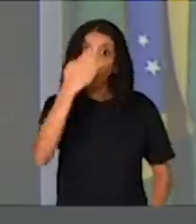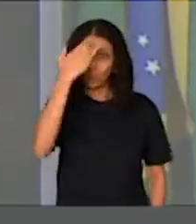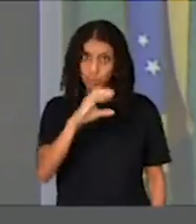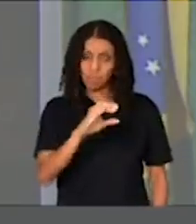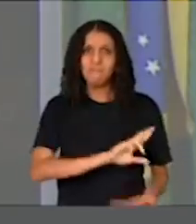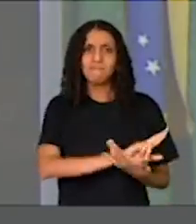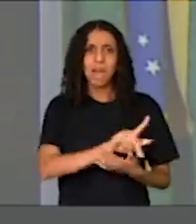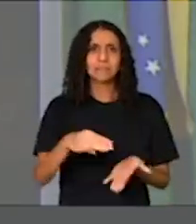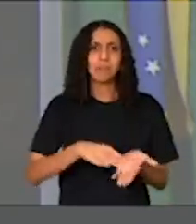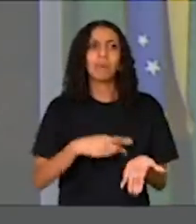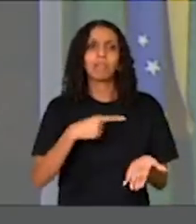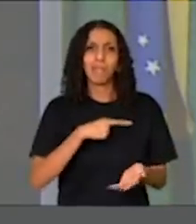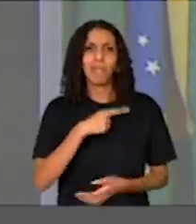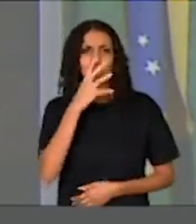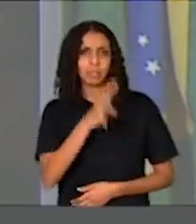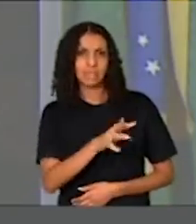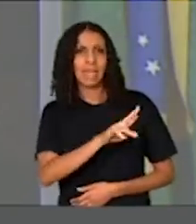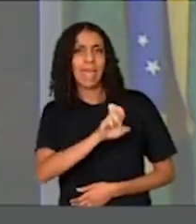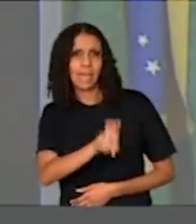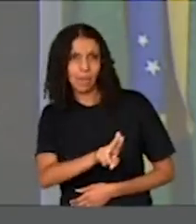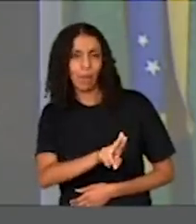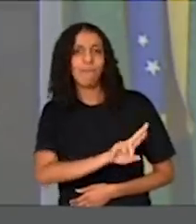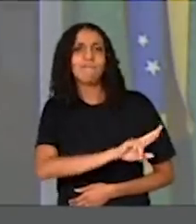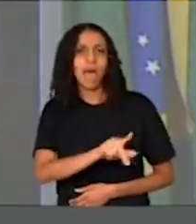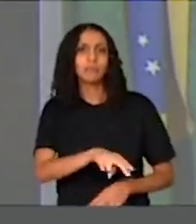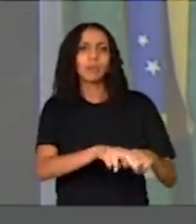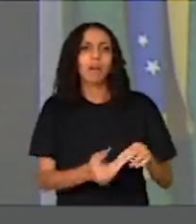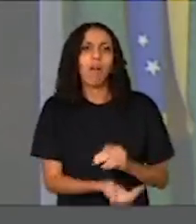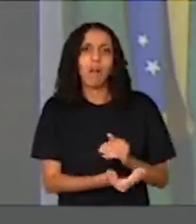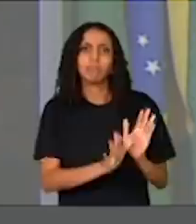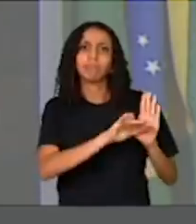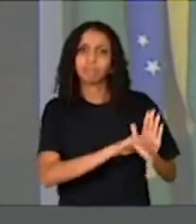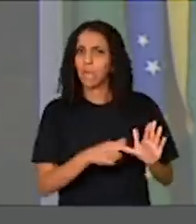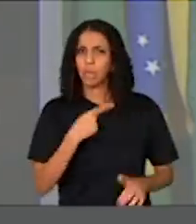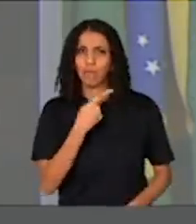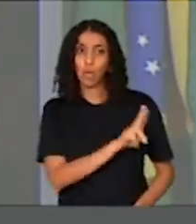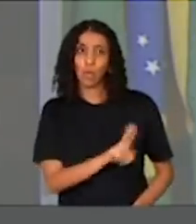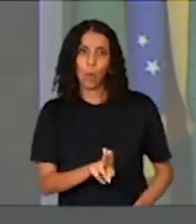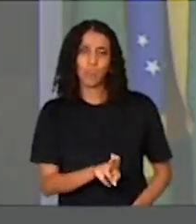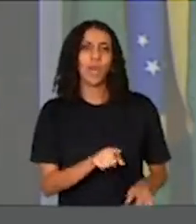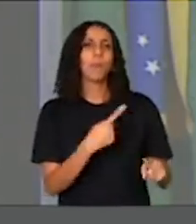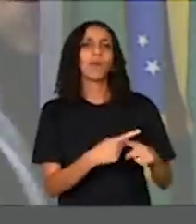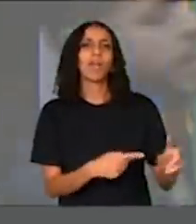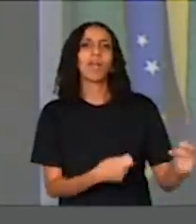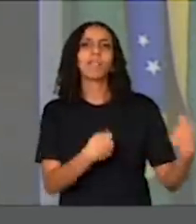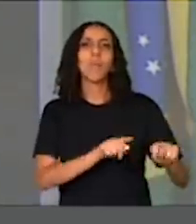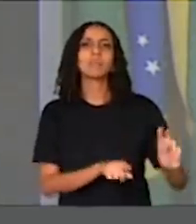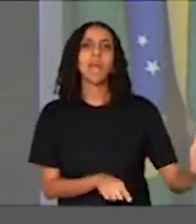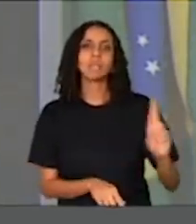seus membros acusados réus condenados por corrupção que eu não cita nominalmente para garantir direito de resposta já que